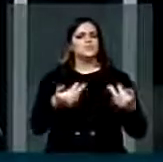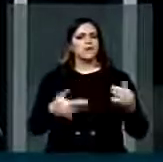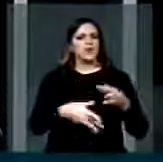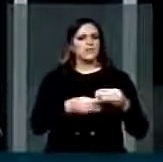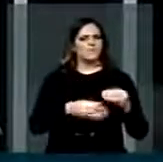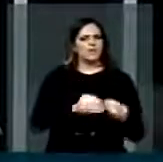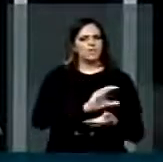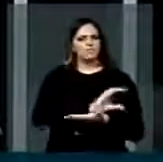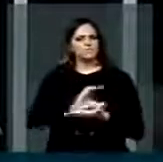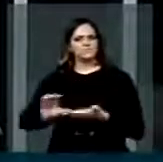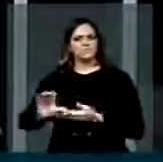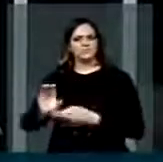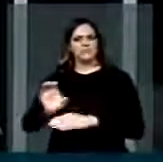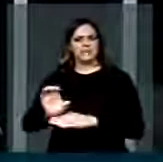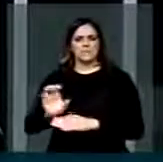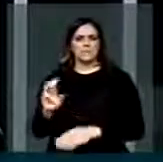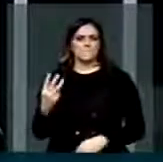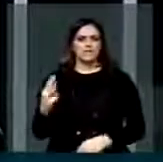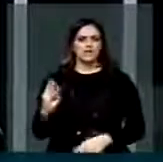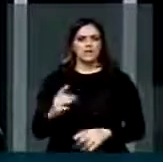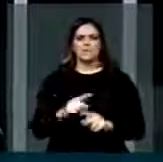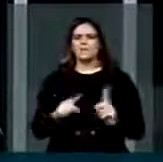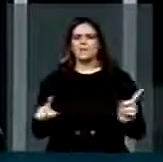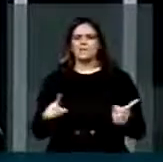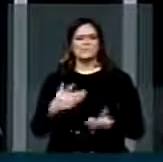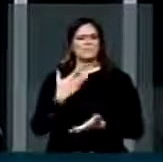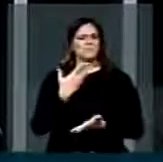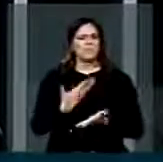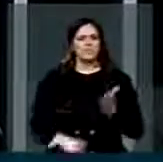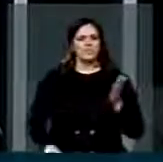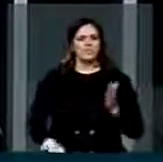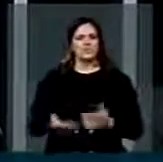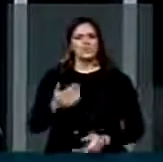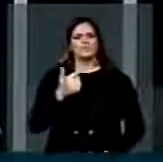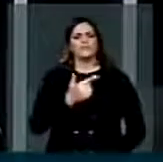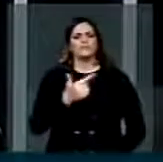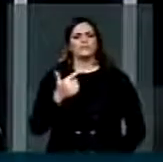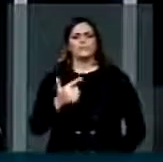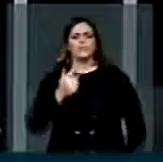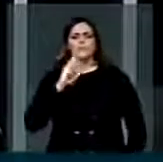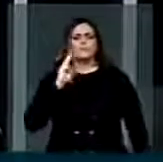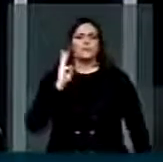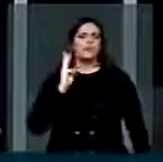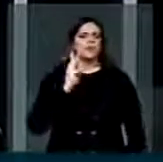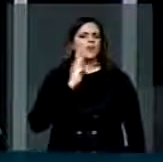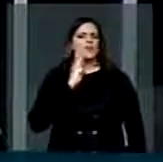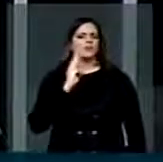nós conseguimos, infelizmente, perder 22 milhões